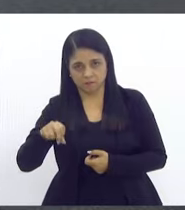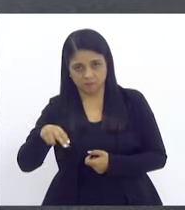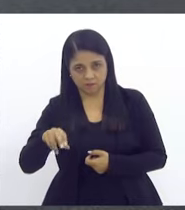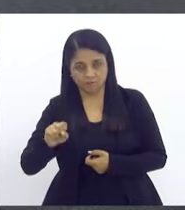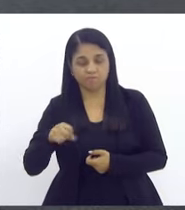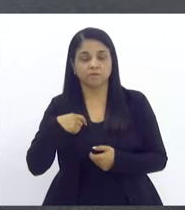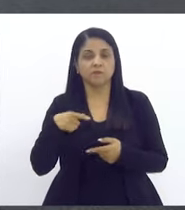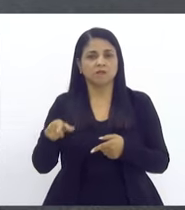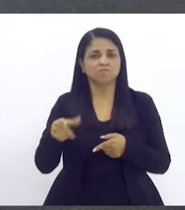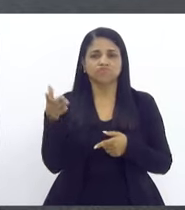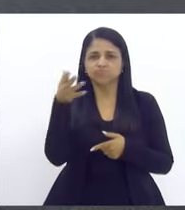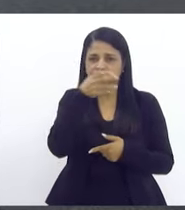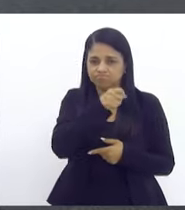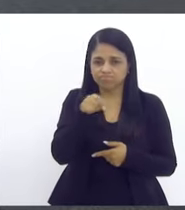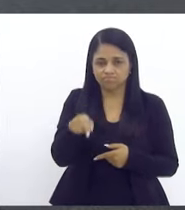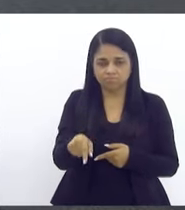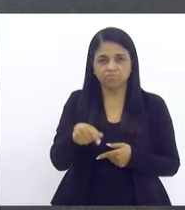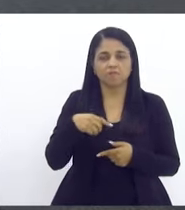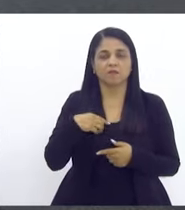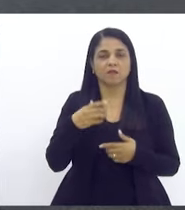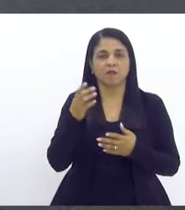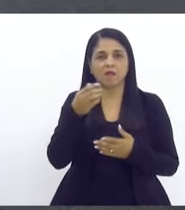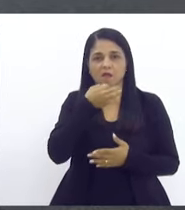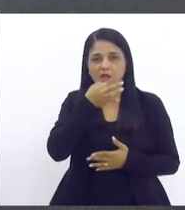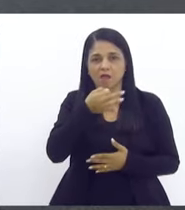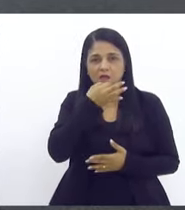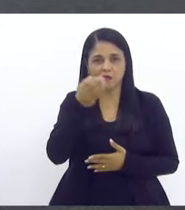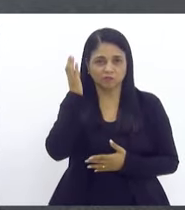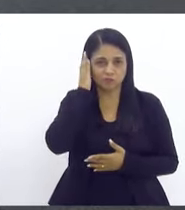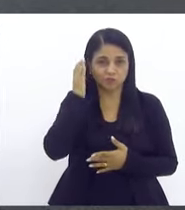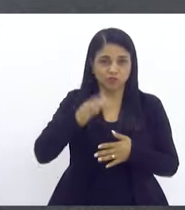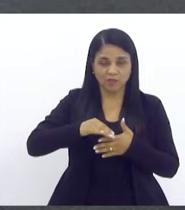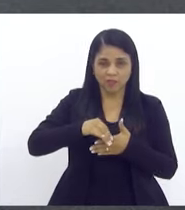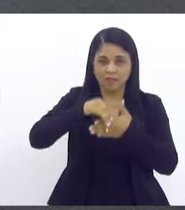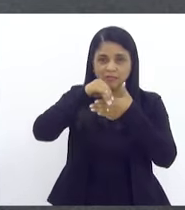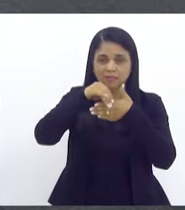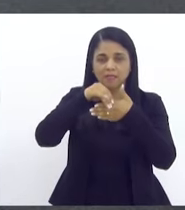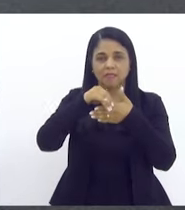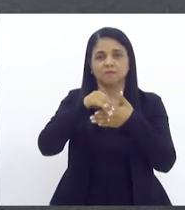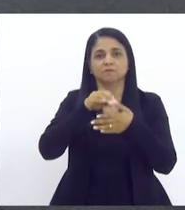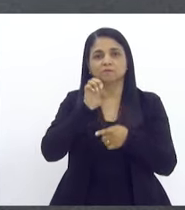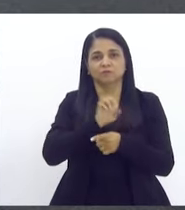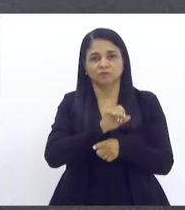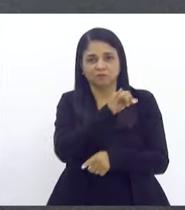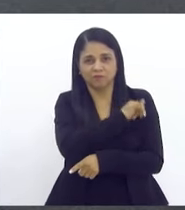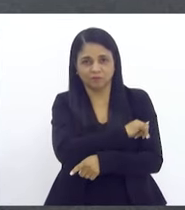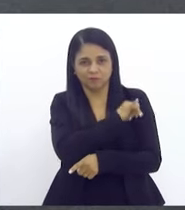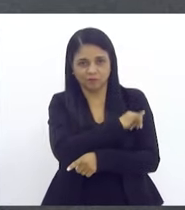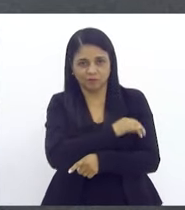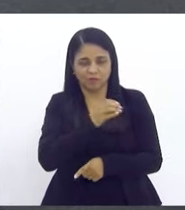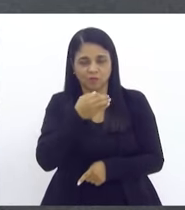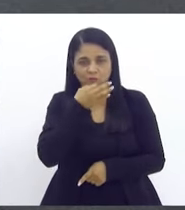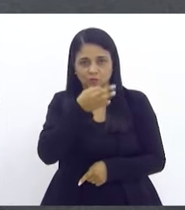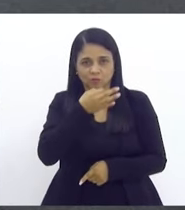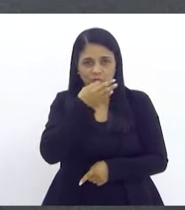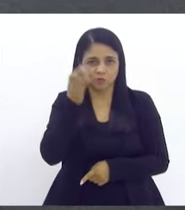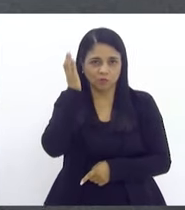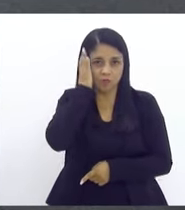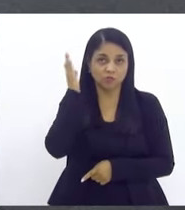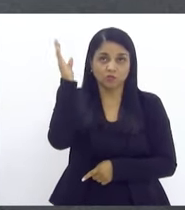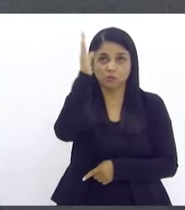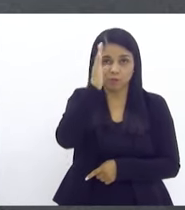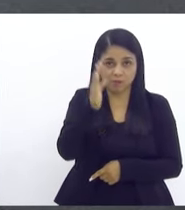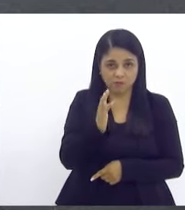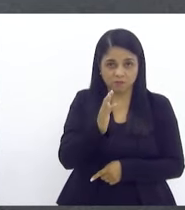recuperou, hoje é líder absoluto em audiência no estado do Rio de Janeiro e, por que não dizer, no Brasil,